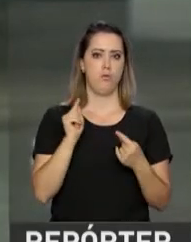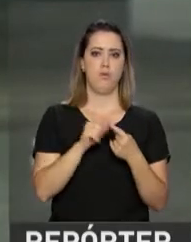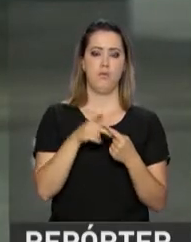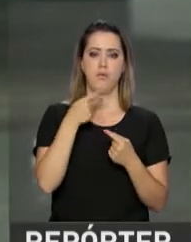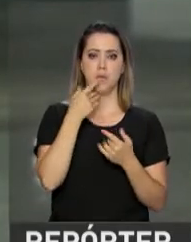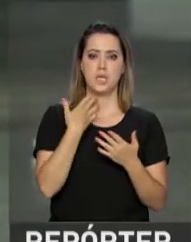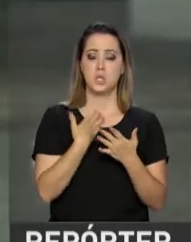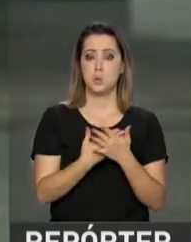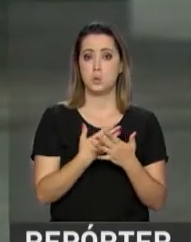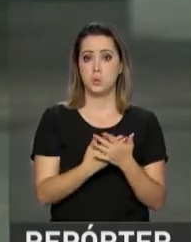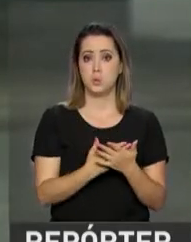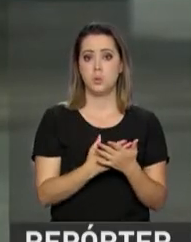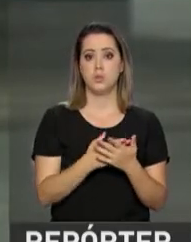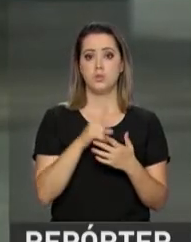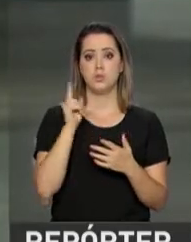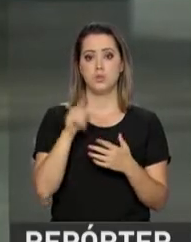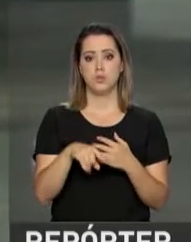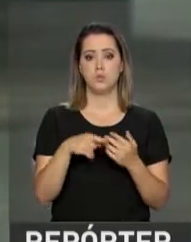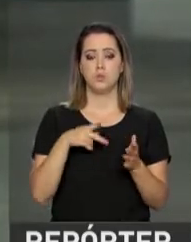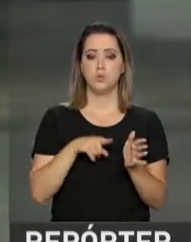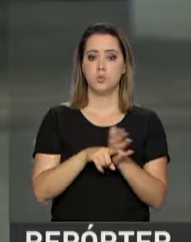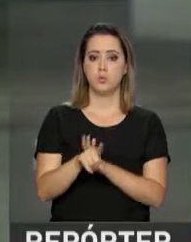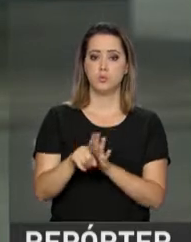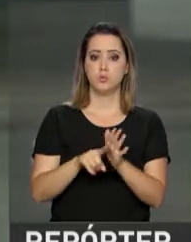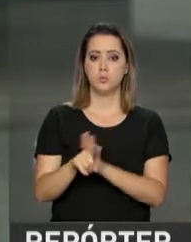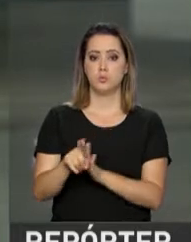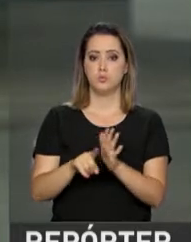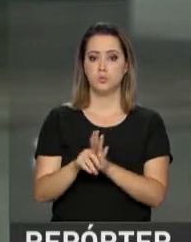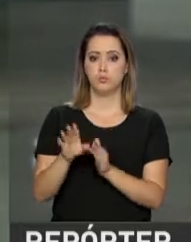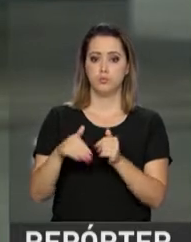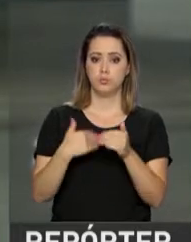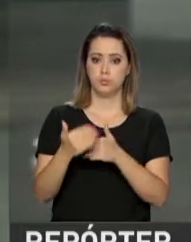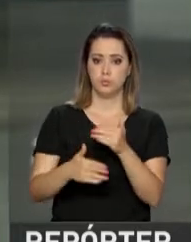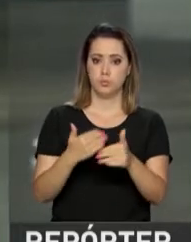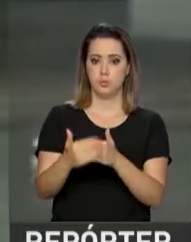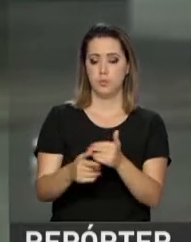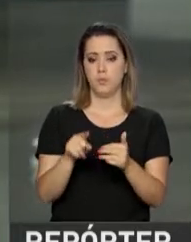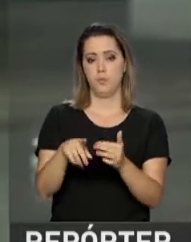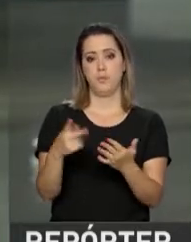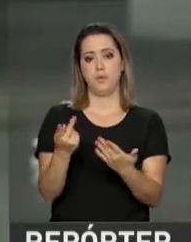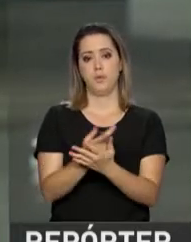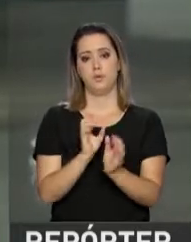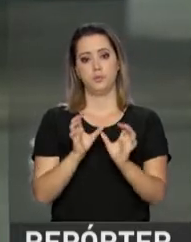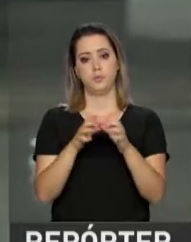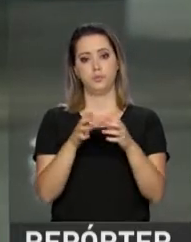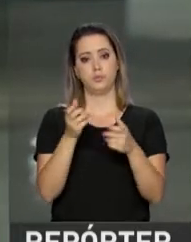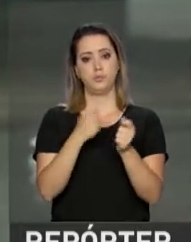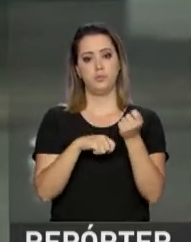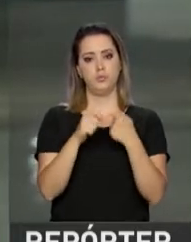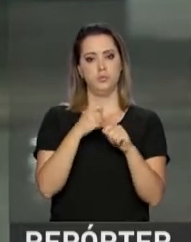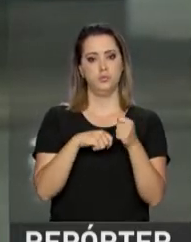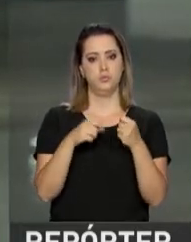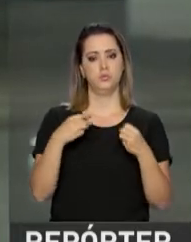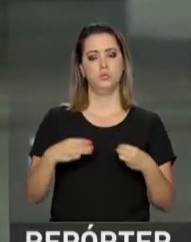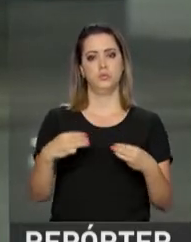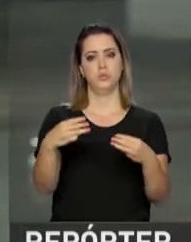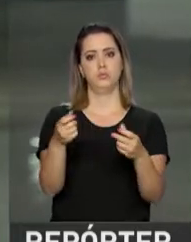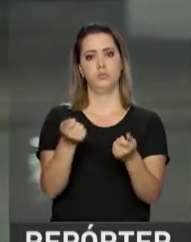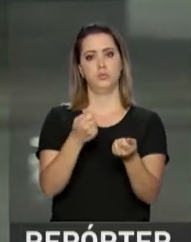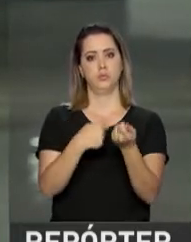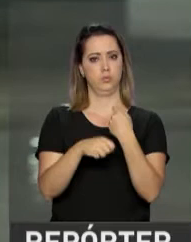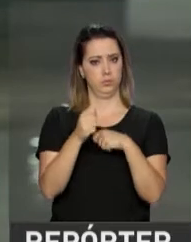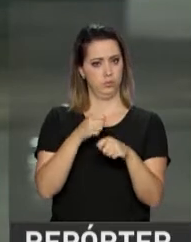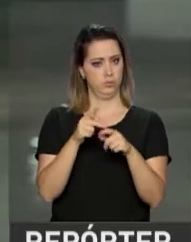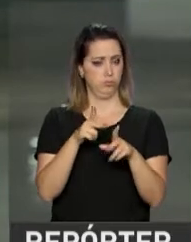estudos que são permanentes mentes feitos pela equipe econômica do ministério da fazenda num